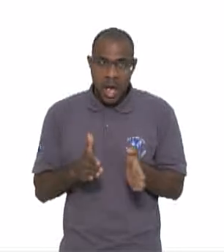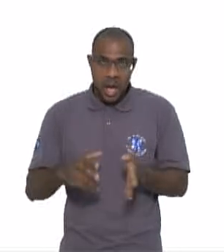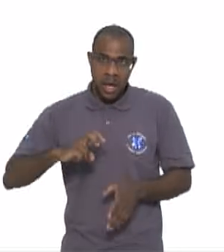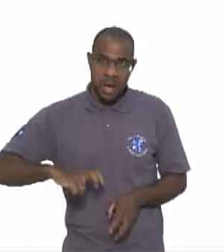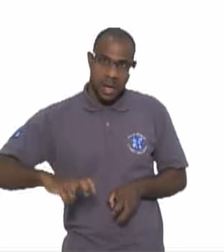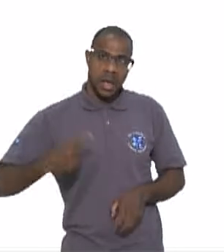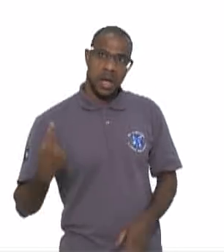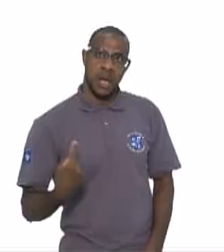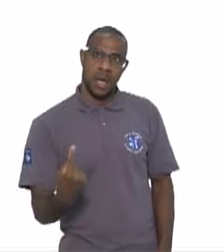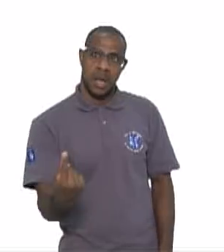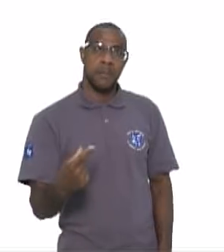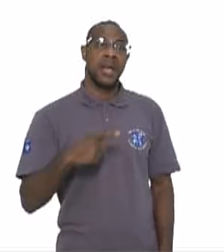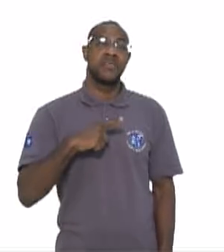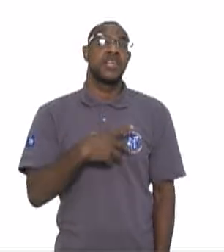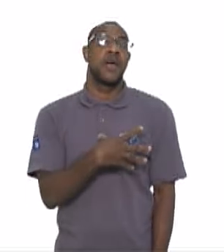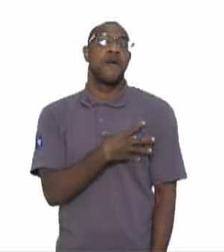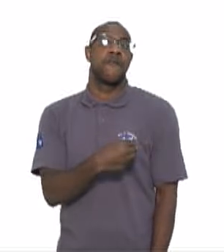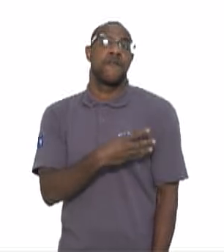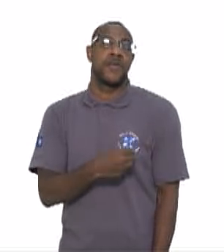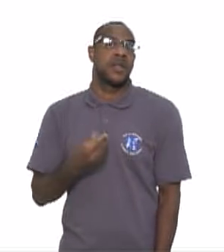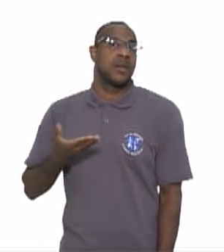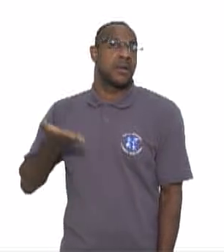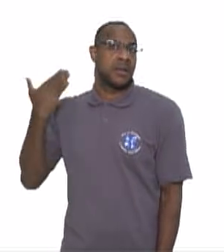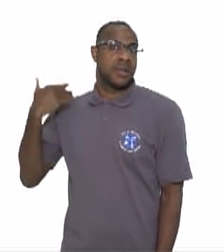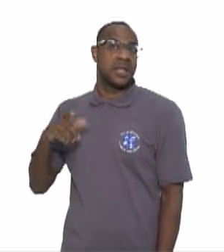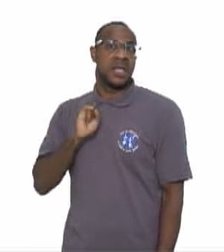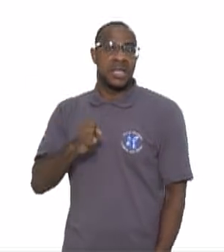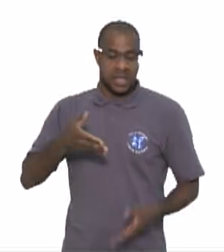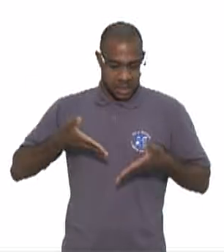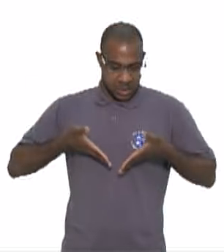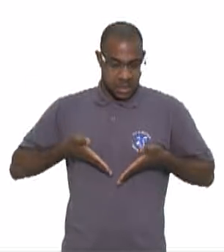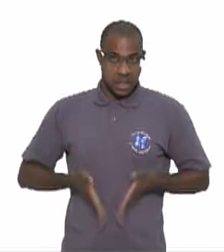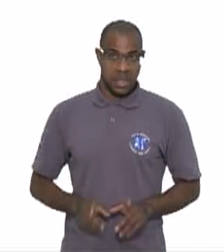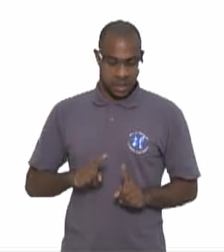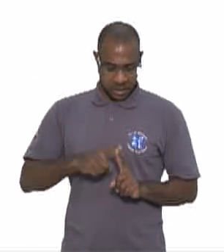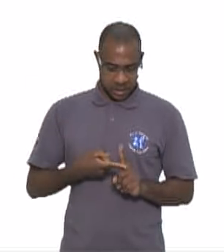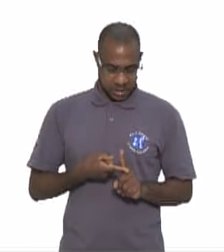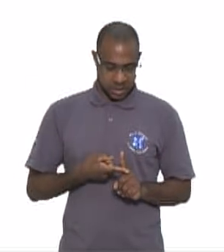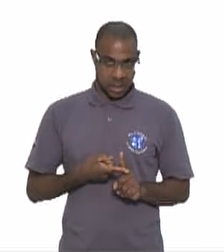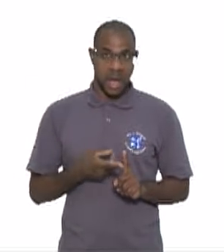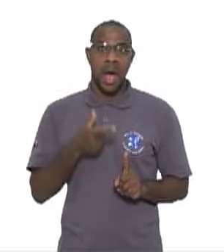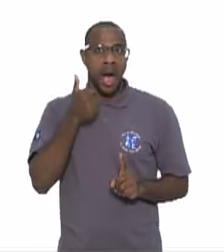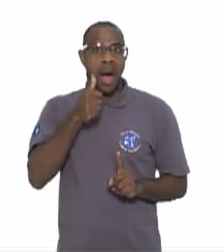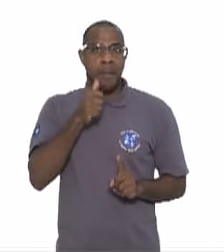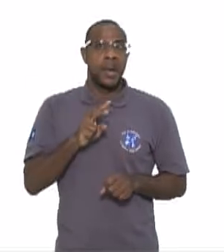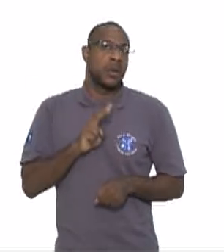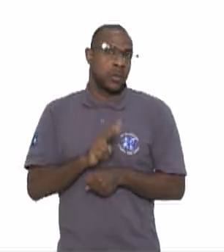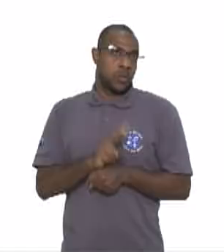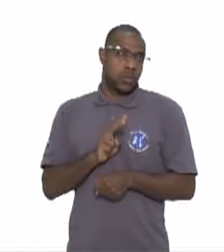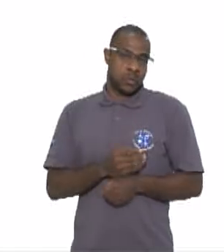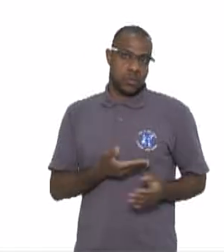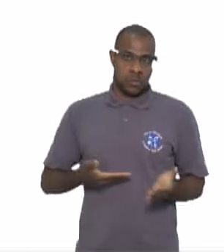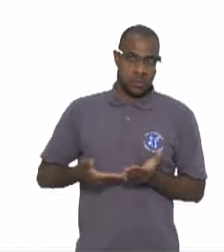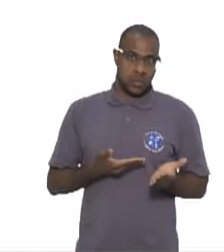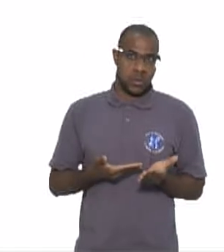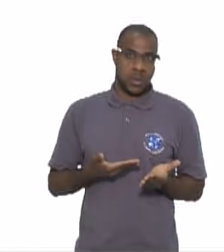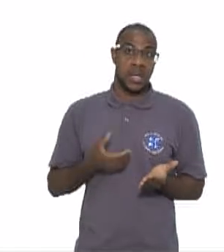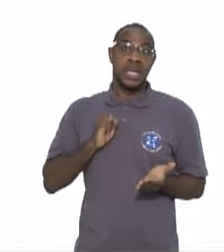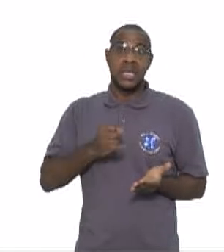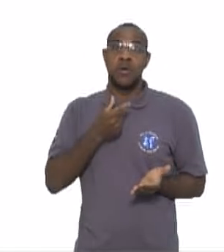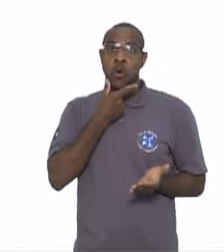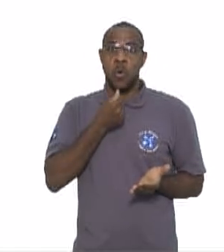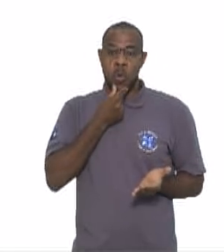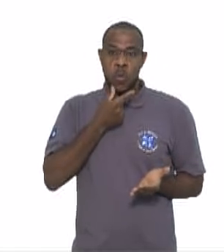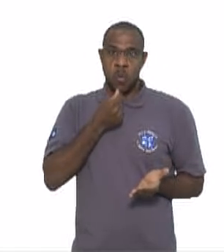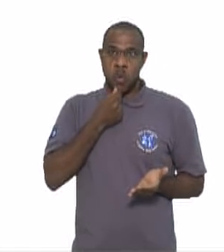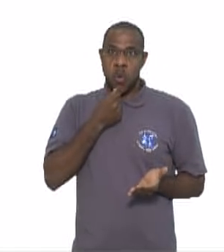com guerreiros de outras aldeias. Se nascesse uma menina, a mãe ficava com ela, mas se fosse um menino, o pai voltava para a